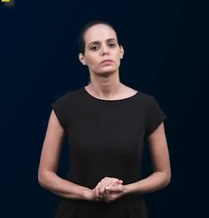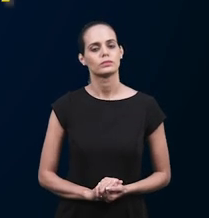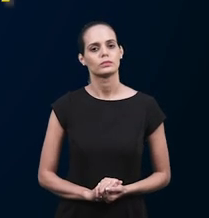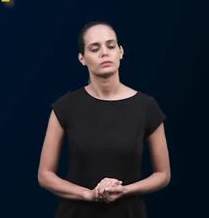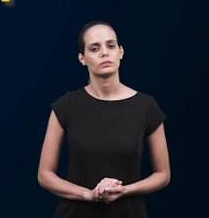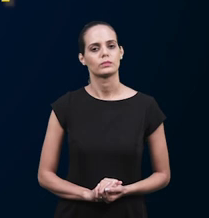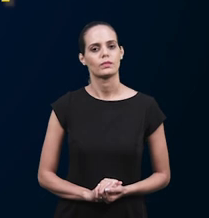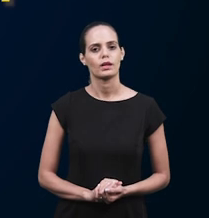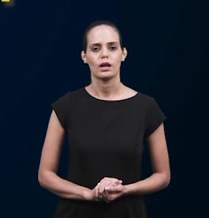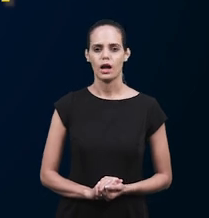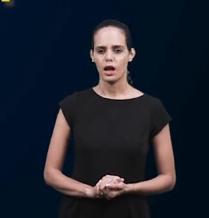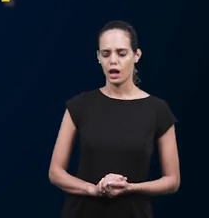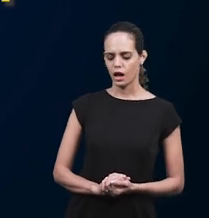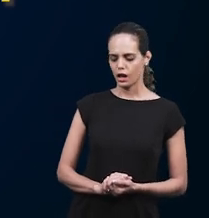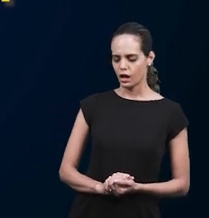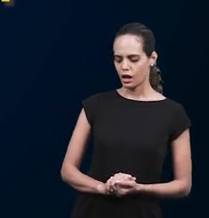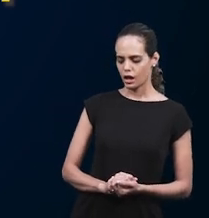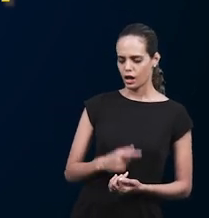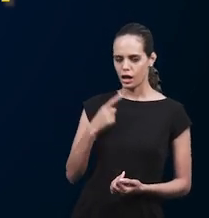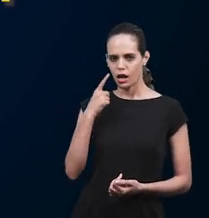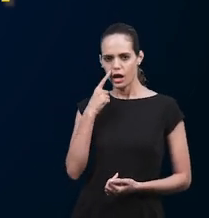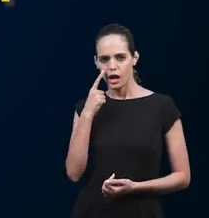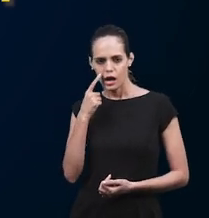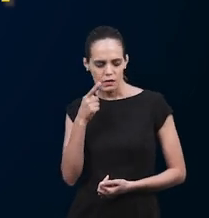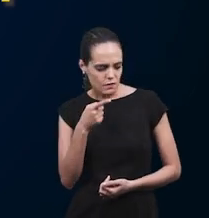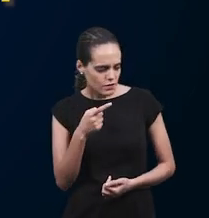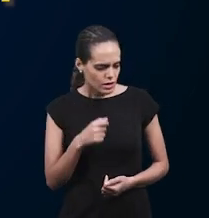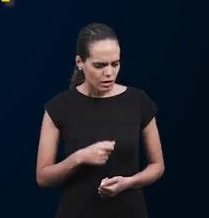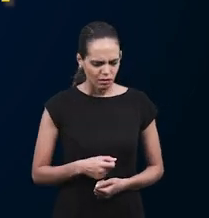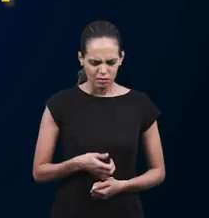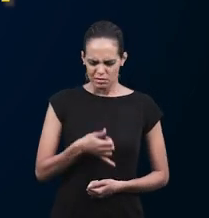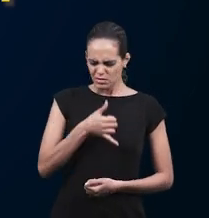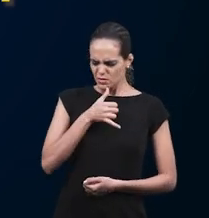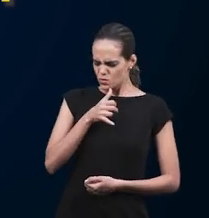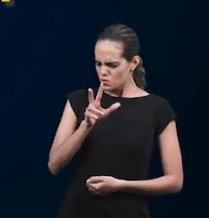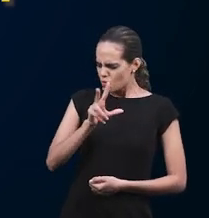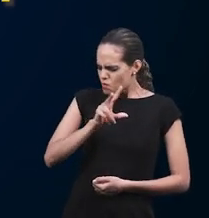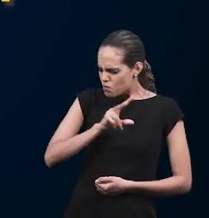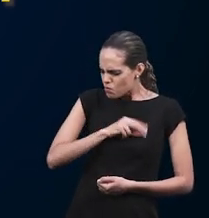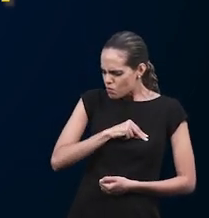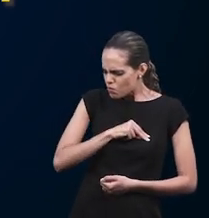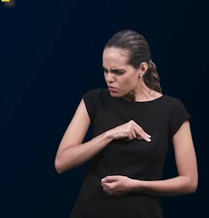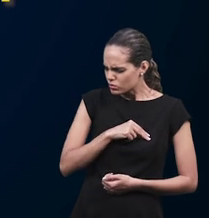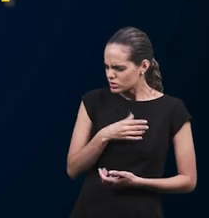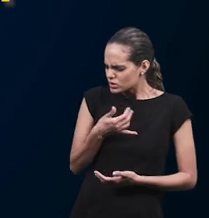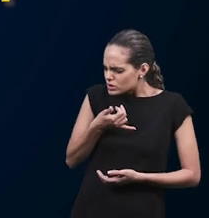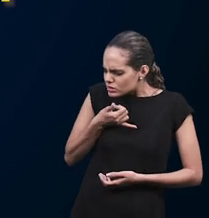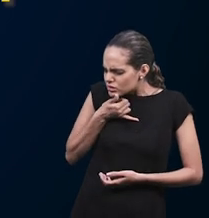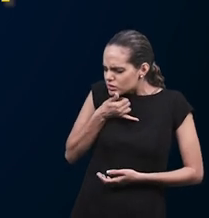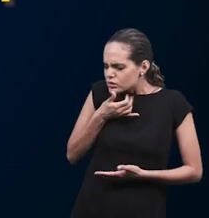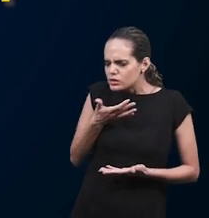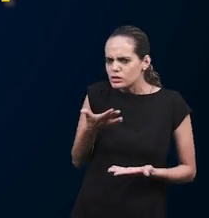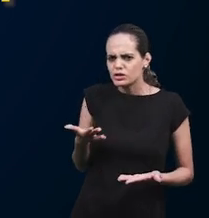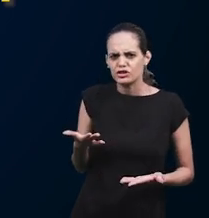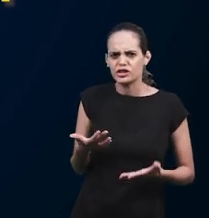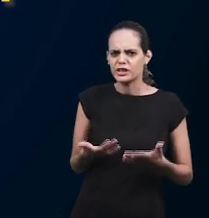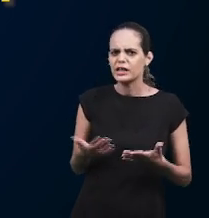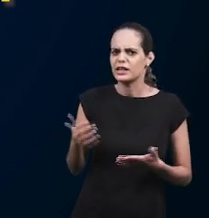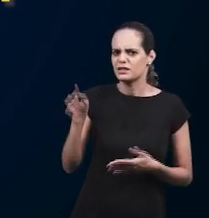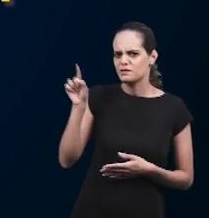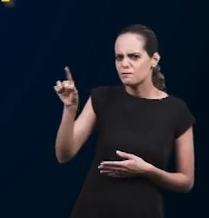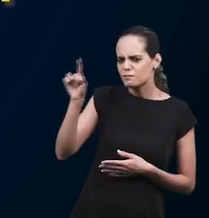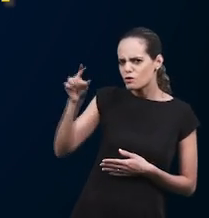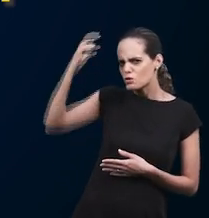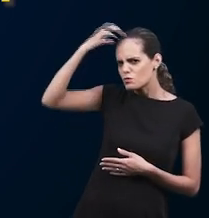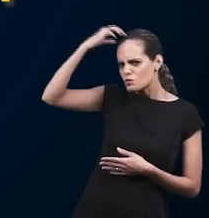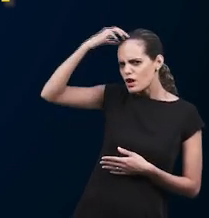seguinte: vendo, pois, os seus conservos o que acontecia, contristaram-se muito e foram declarar ao